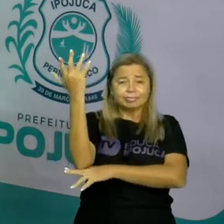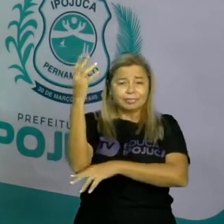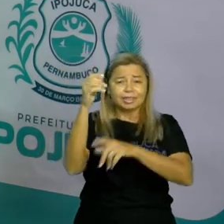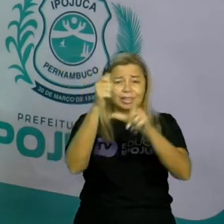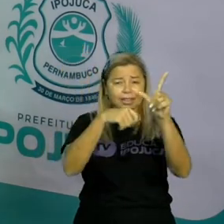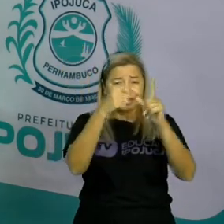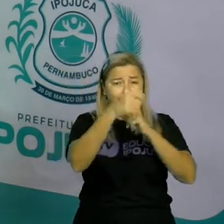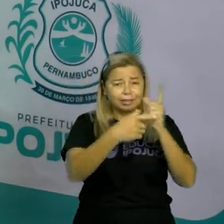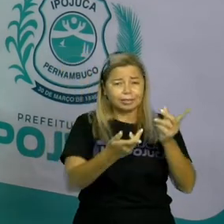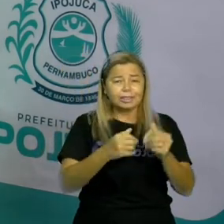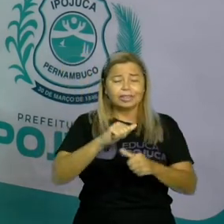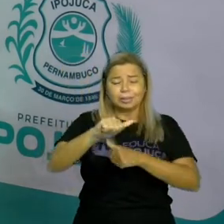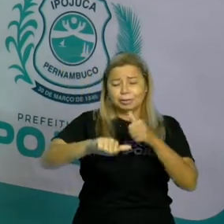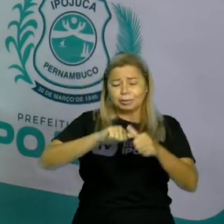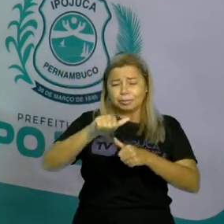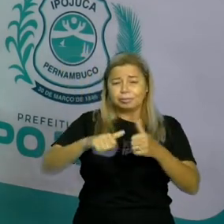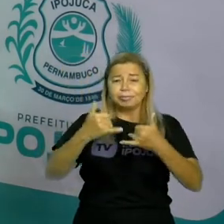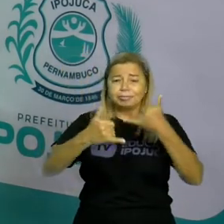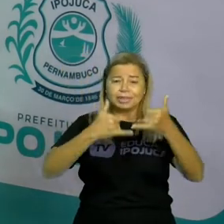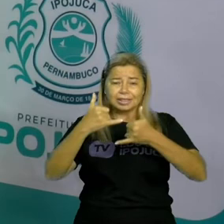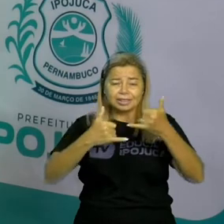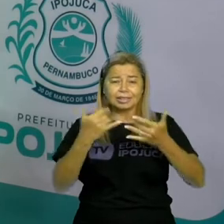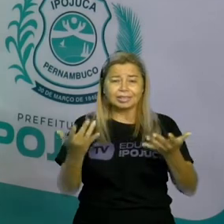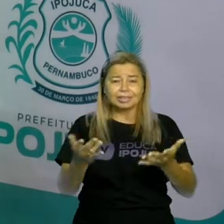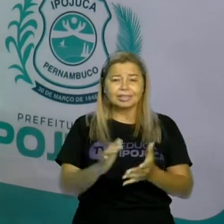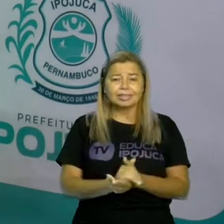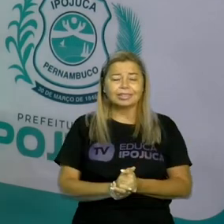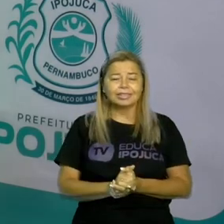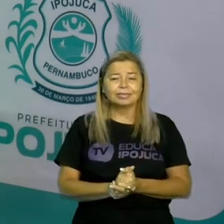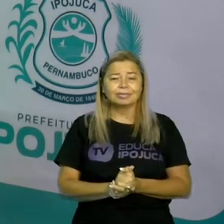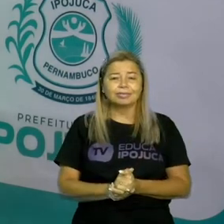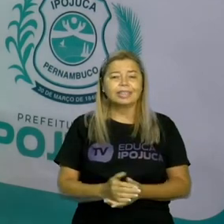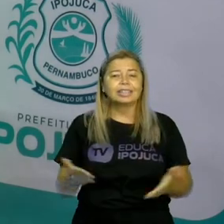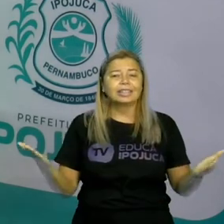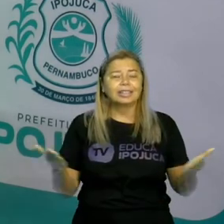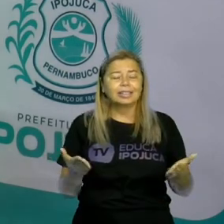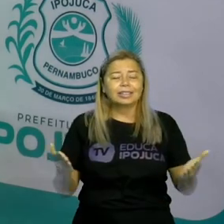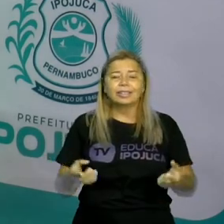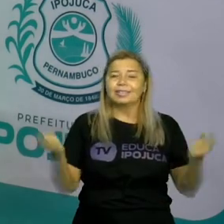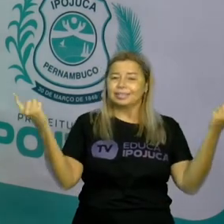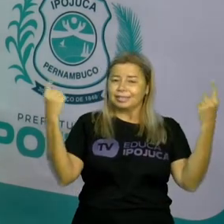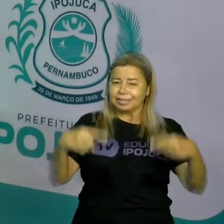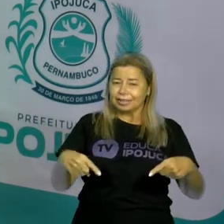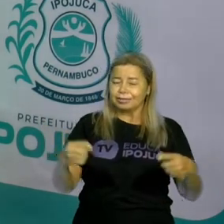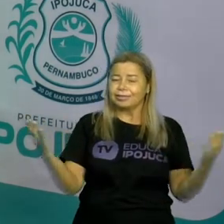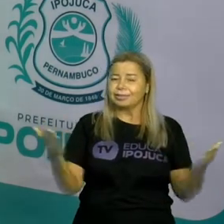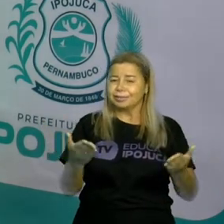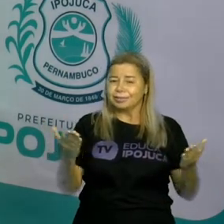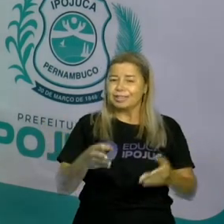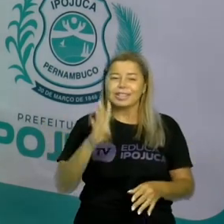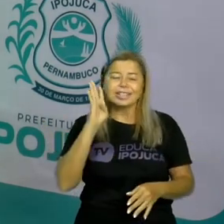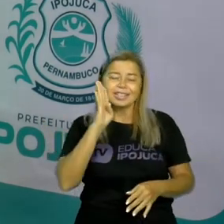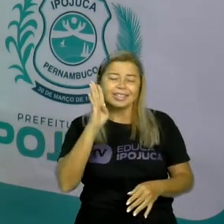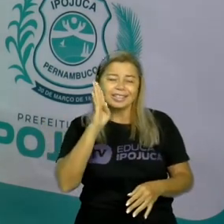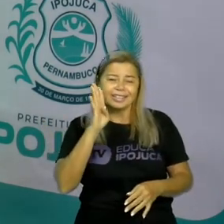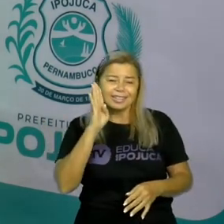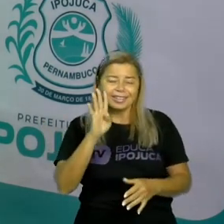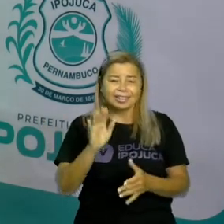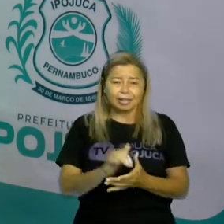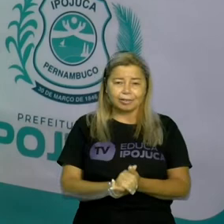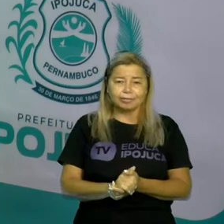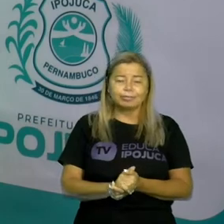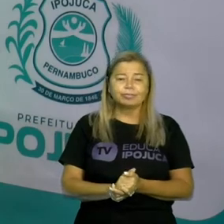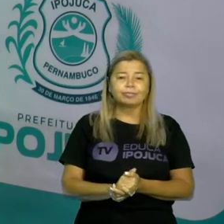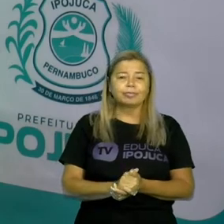palavra polissêmica, né? E o desafio de hoje, né? Que tá bem legal, bem interessante. O que é que a professora